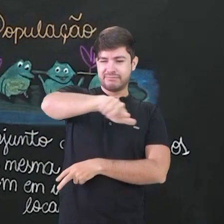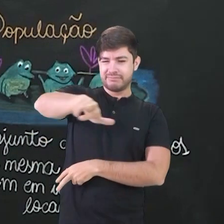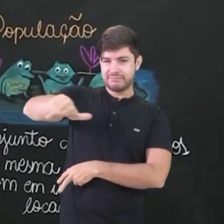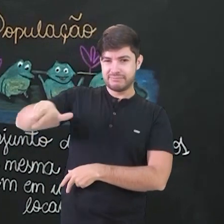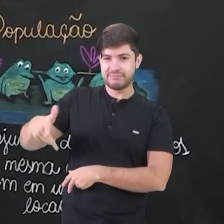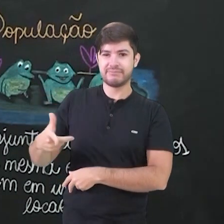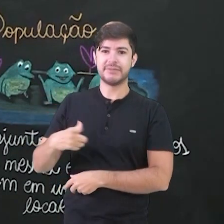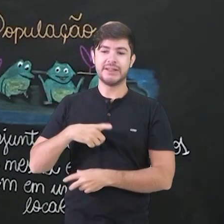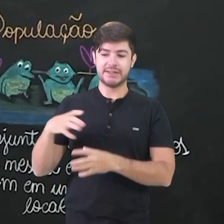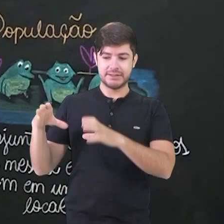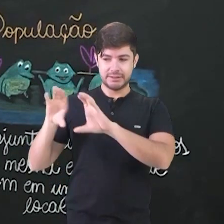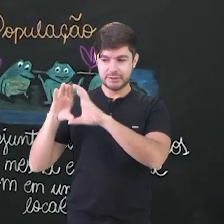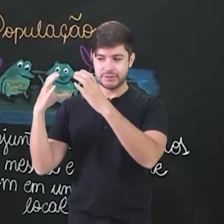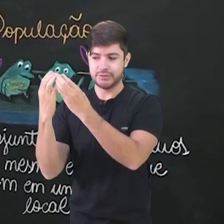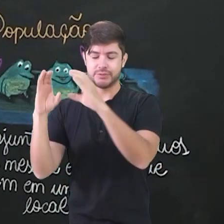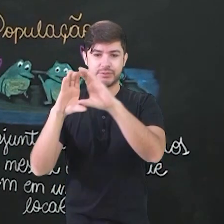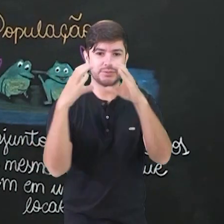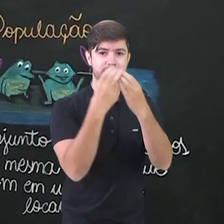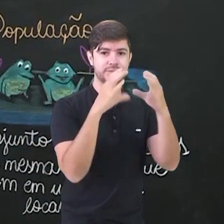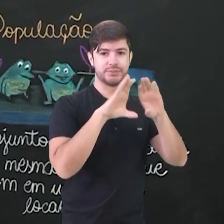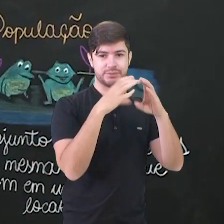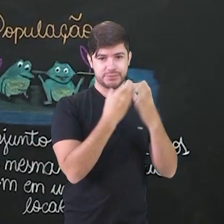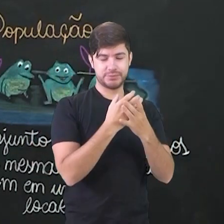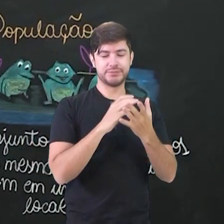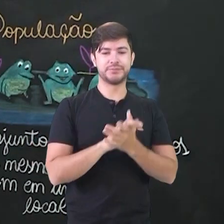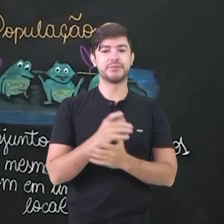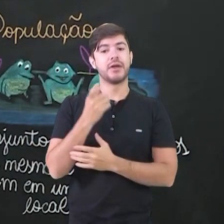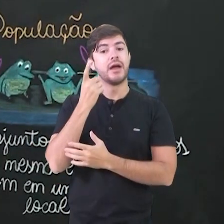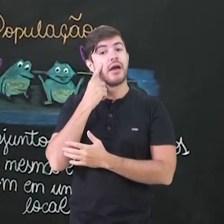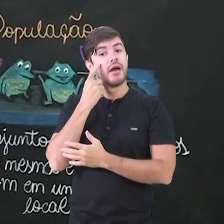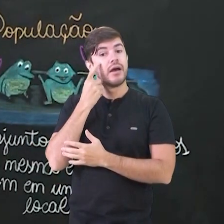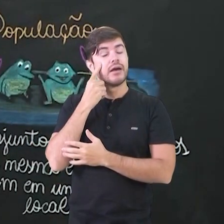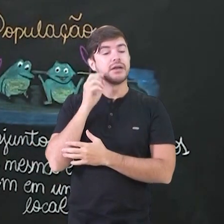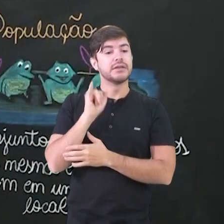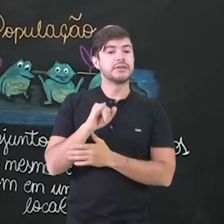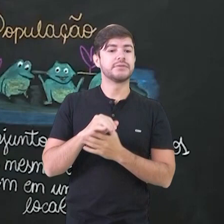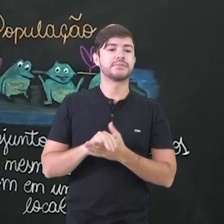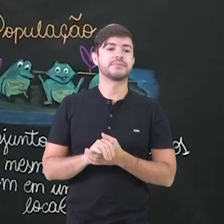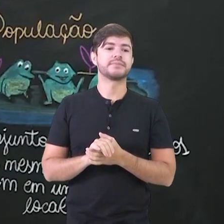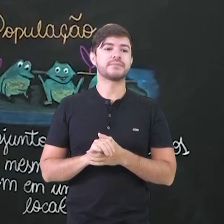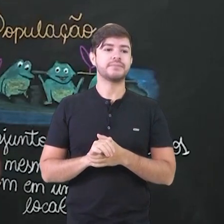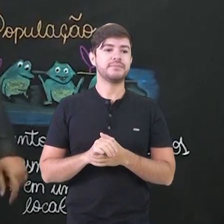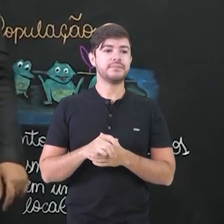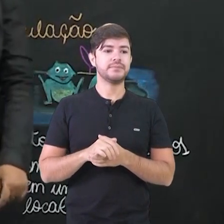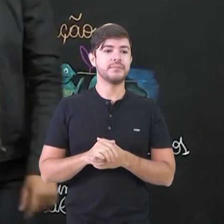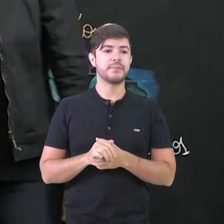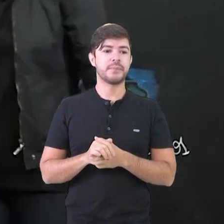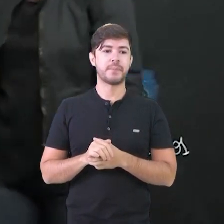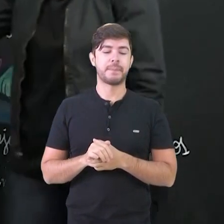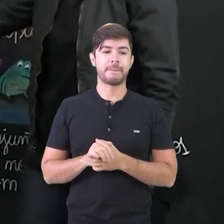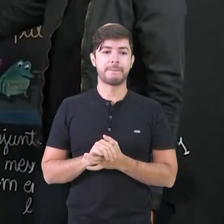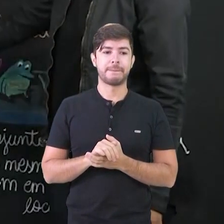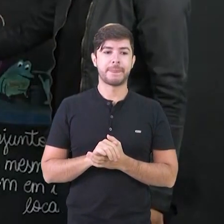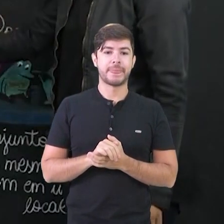tenho uma grande comunidade. Agora, eu vou ampliar um pouquinho mais isso aqui.